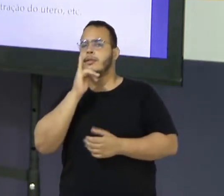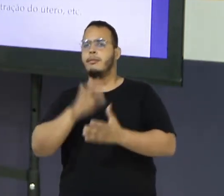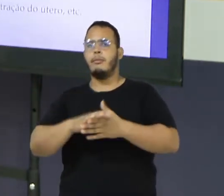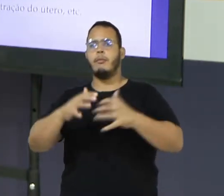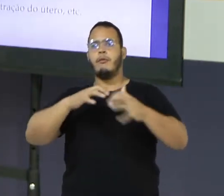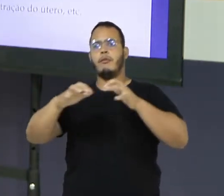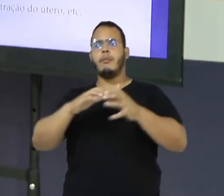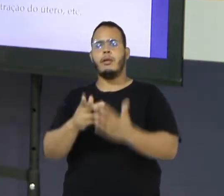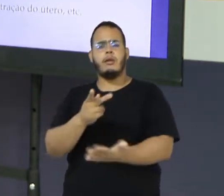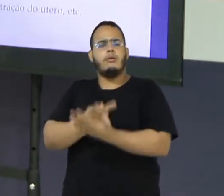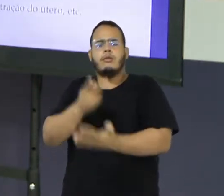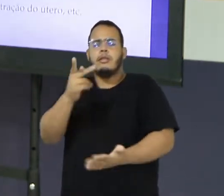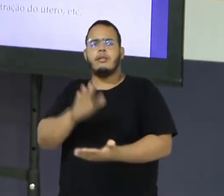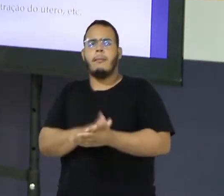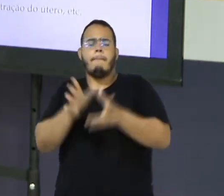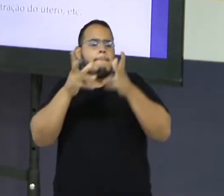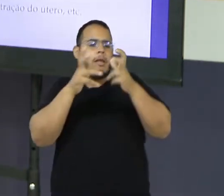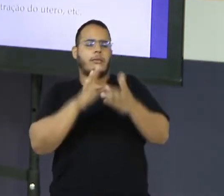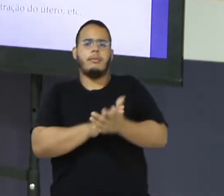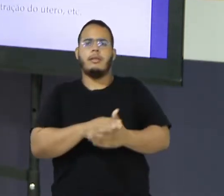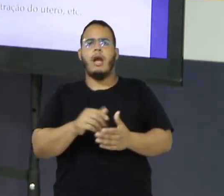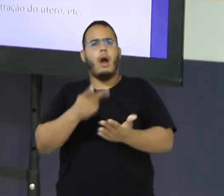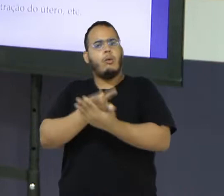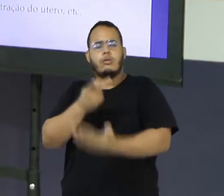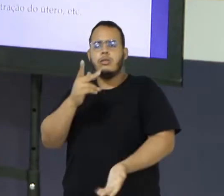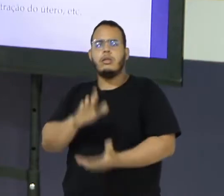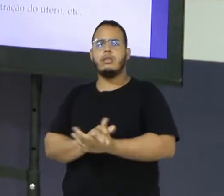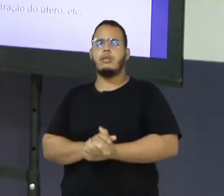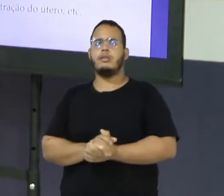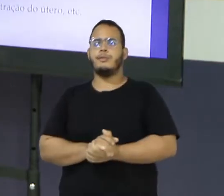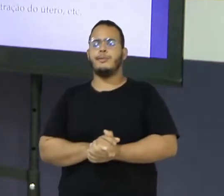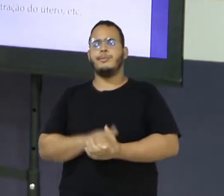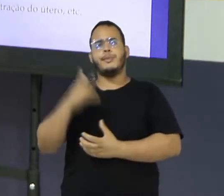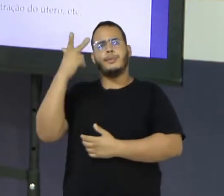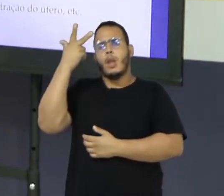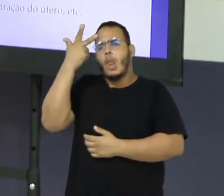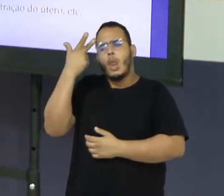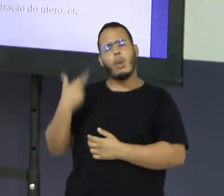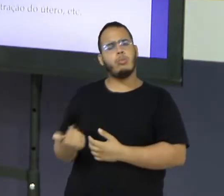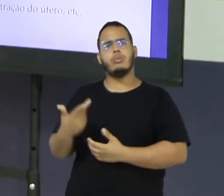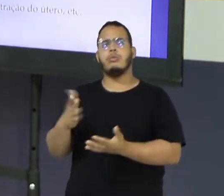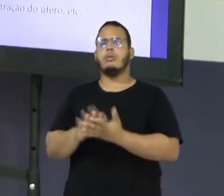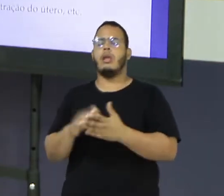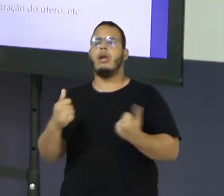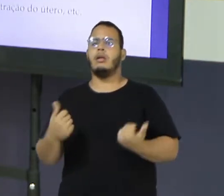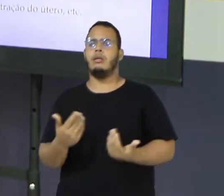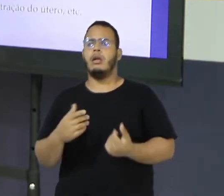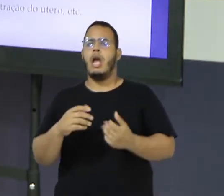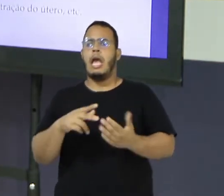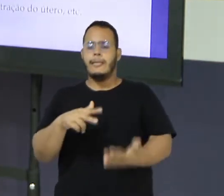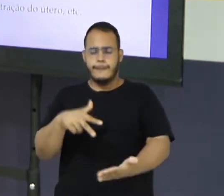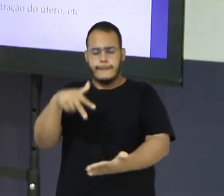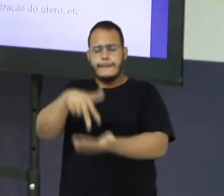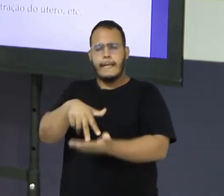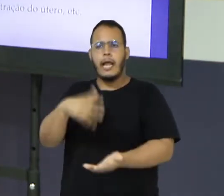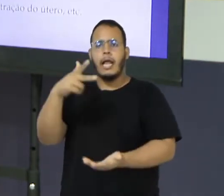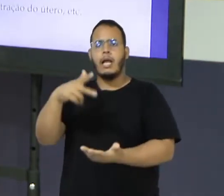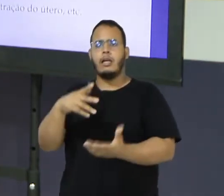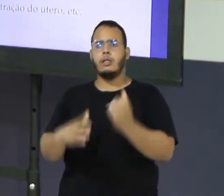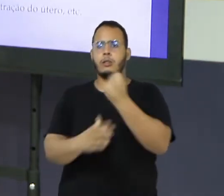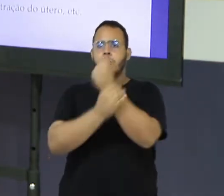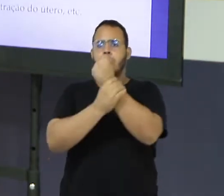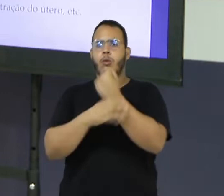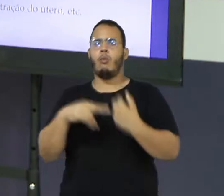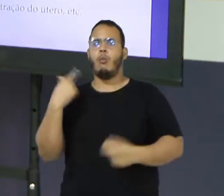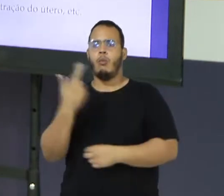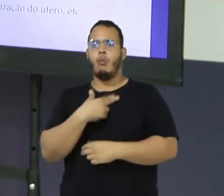age naturalmente, certo? Ele tem aí movimentos naturais que mantém aí a nossa sustentação. E ele age no organismo